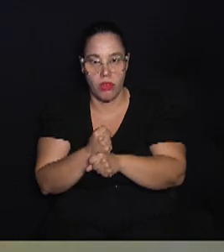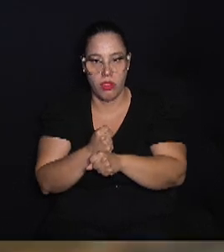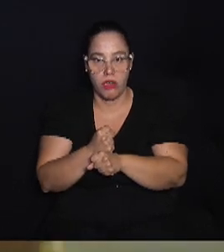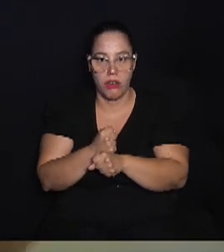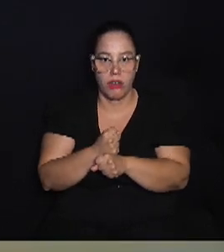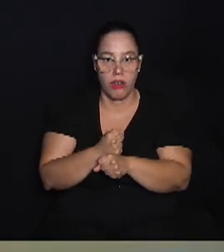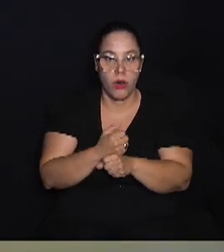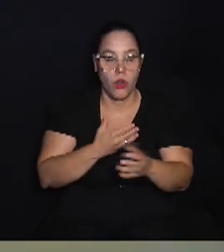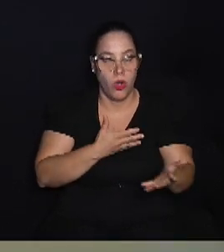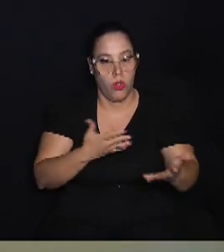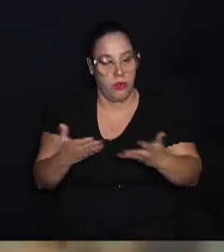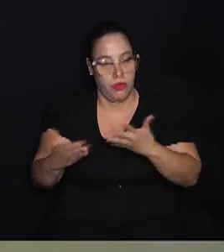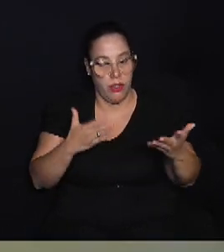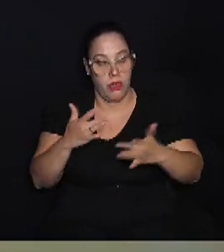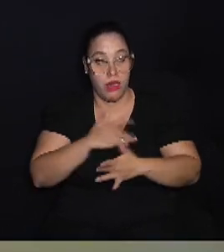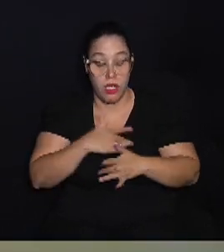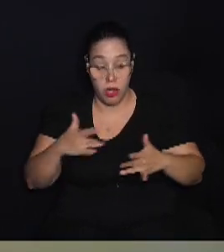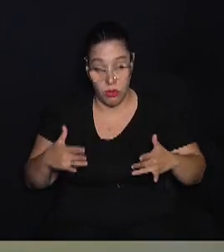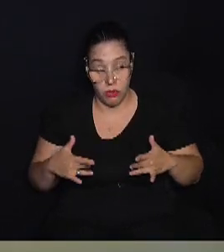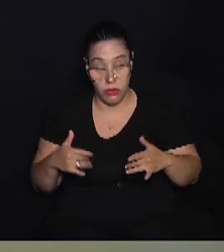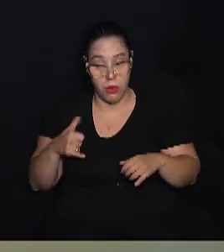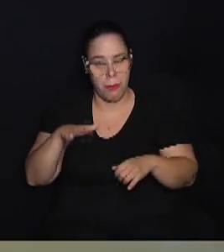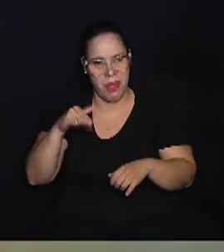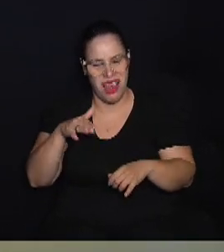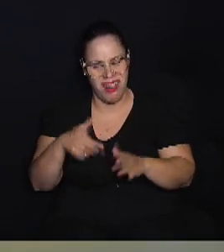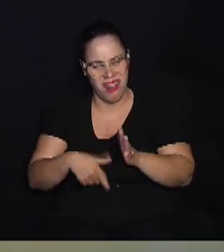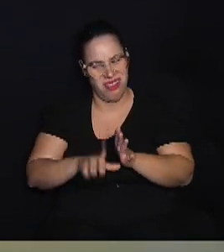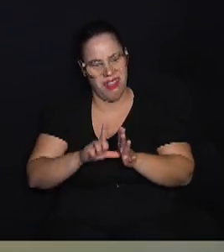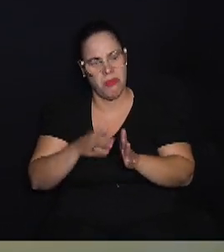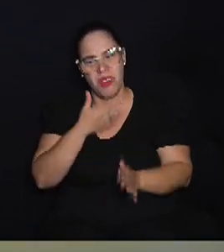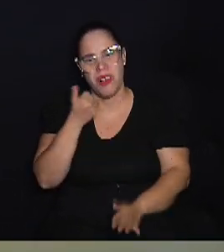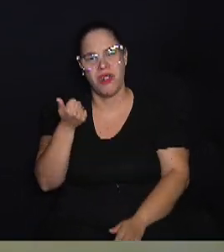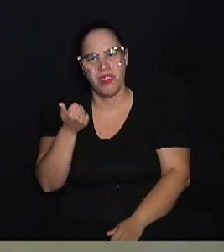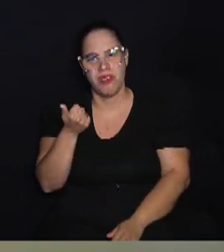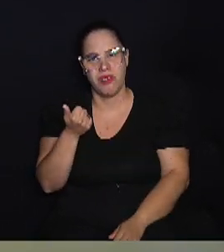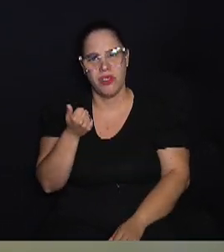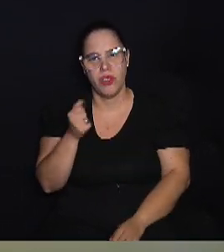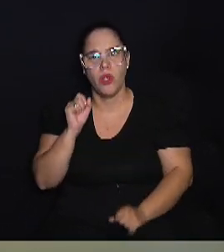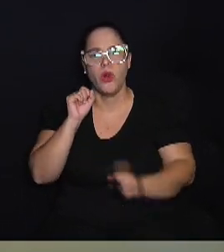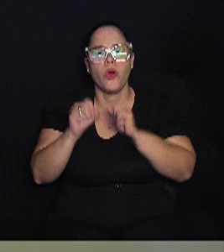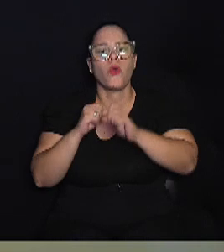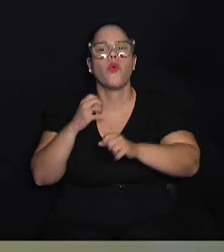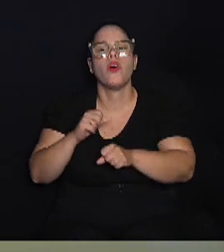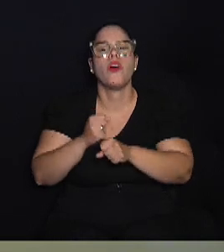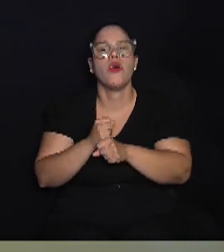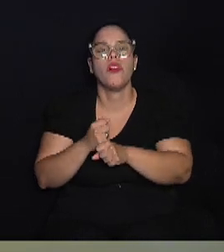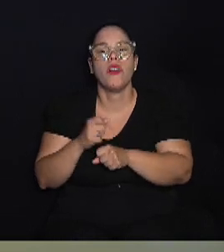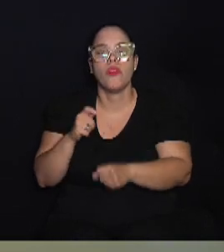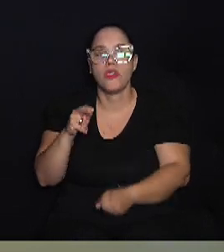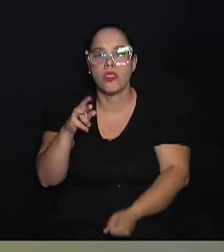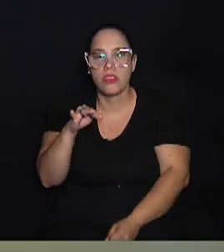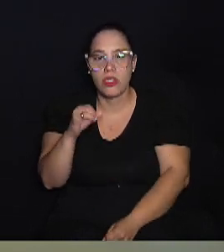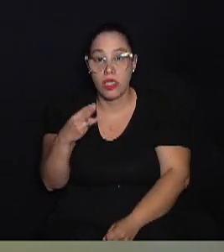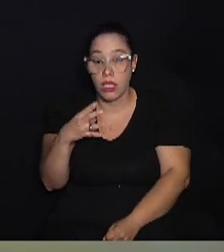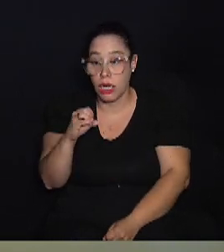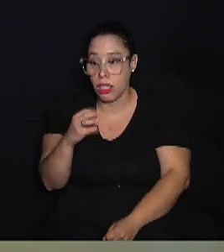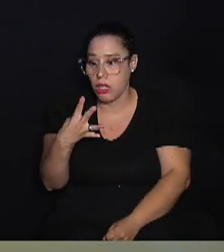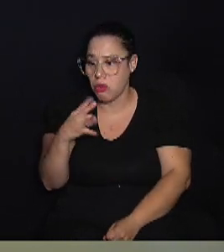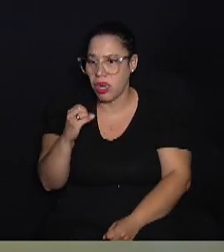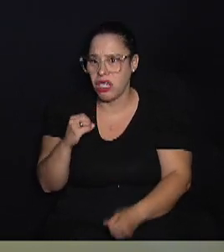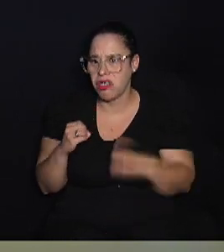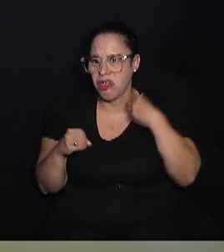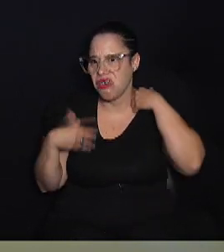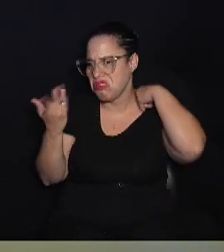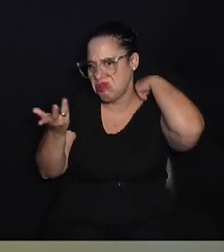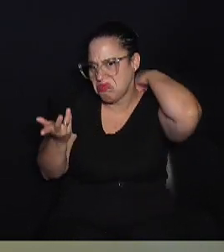vá conduzindo a nossa saúde. Quanto mais precoce, melhor. Me pergunto com quantos anos a gente teve que procurar um geriatra. 30 anos, 40 anos. É